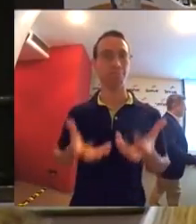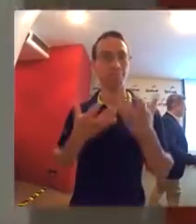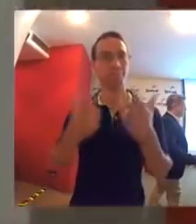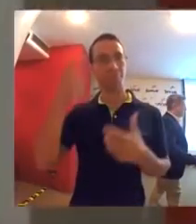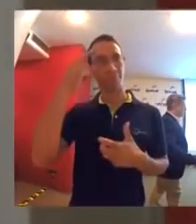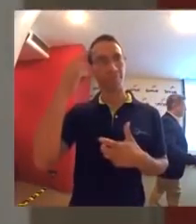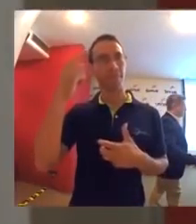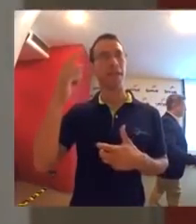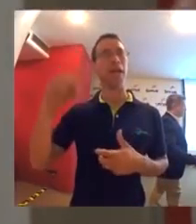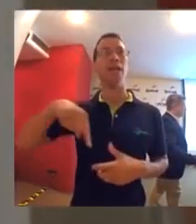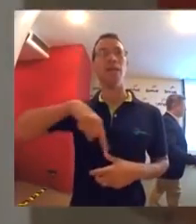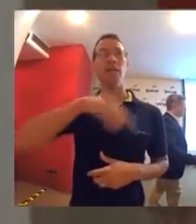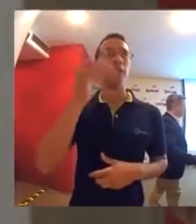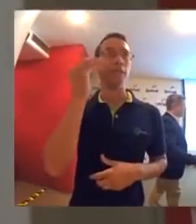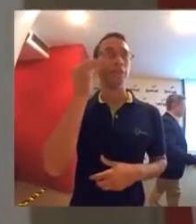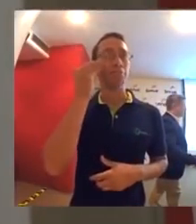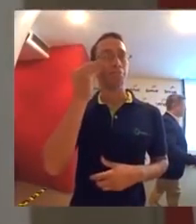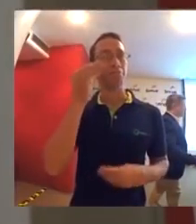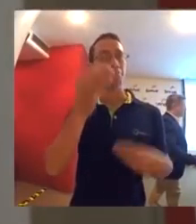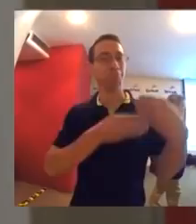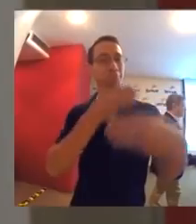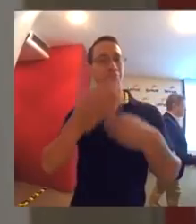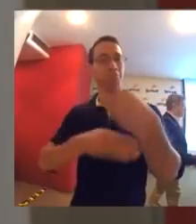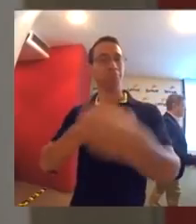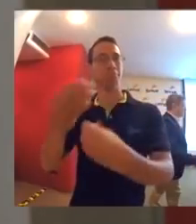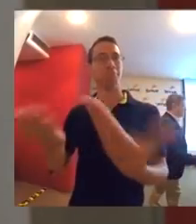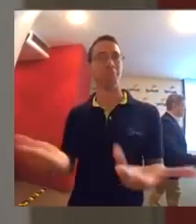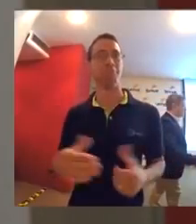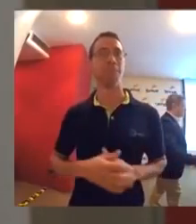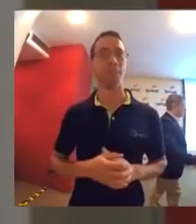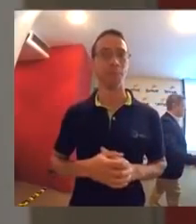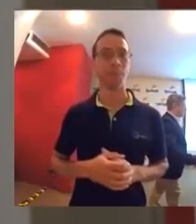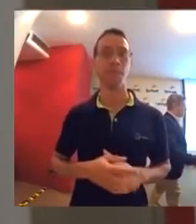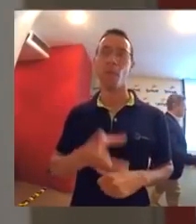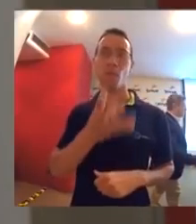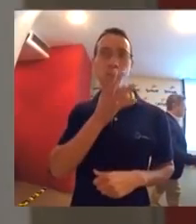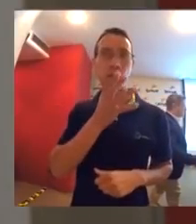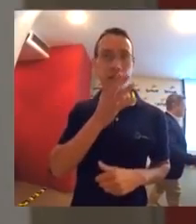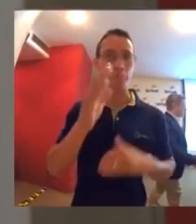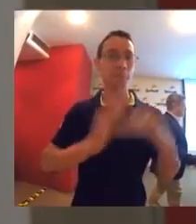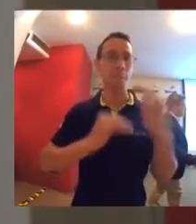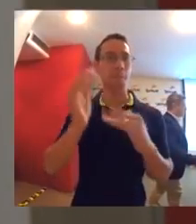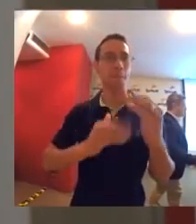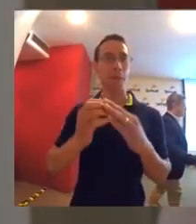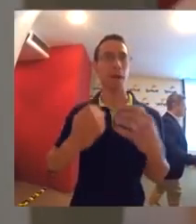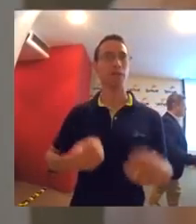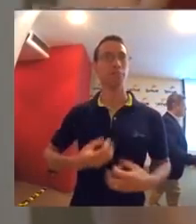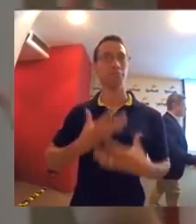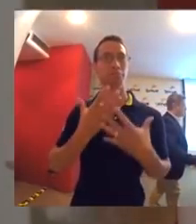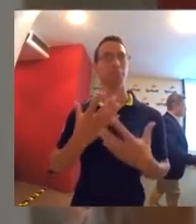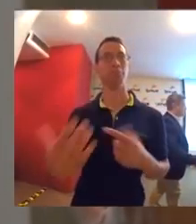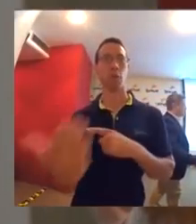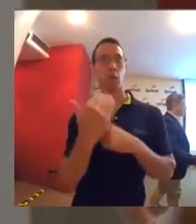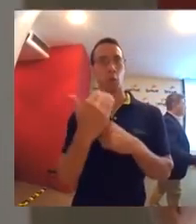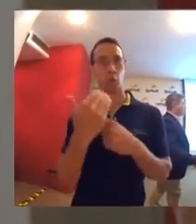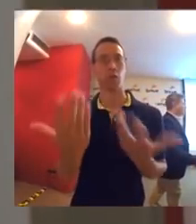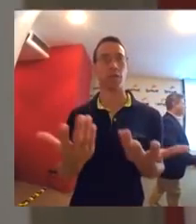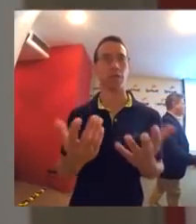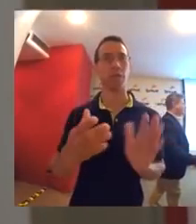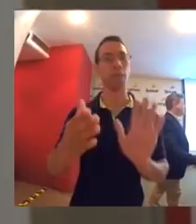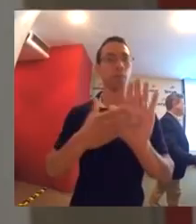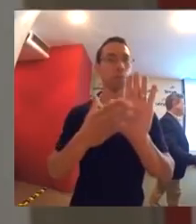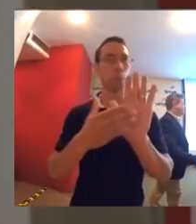que a gente consiga, e a gente tem feito isso também ao longo do processo, né? A gente tem conhecido práticas inspiradoras, instituições com